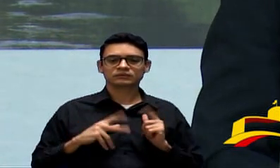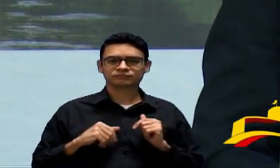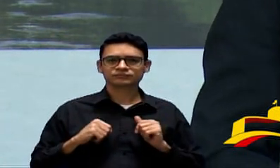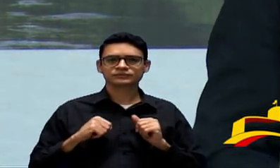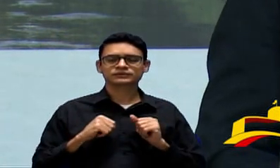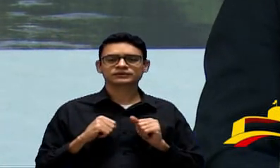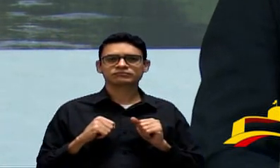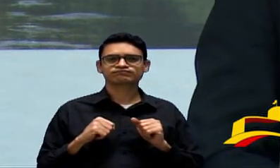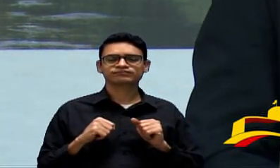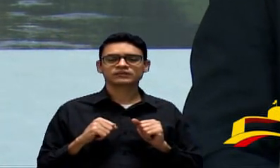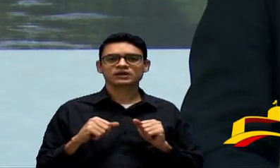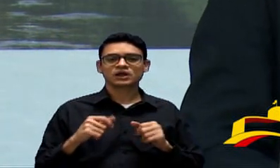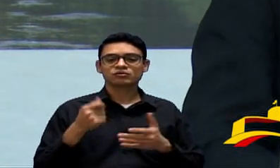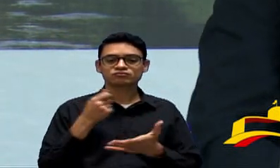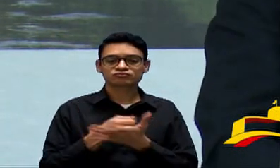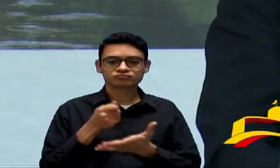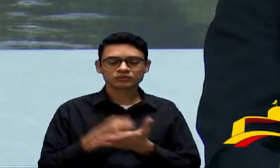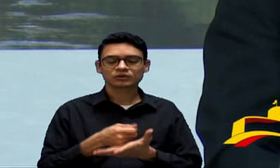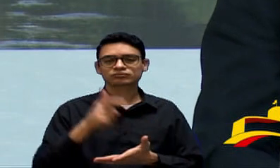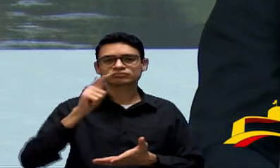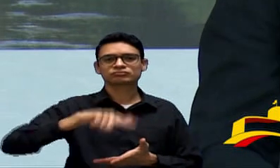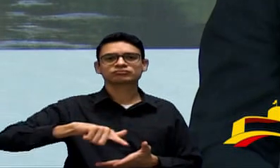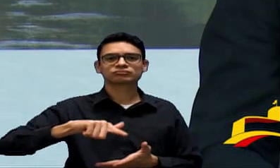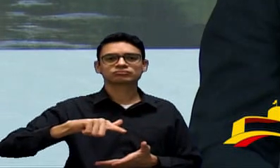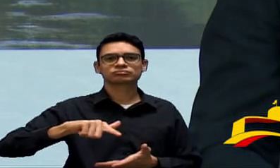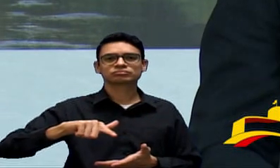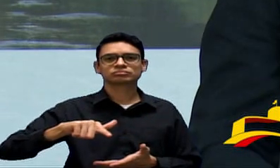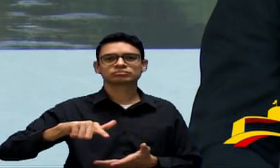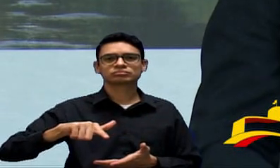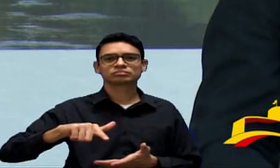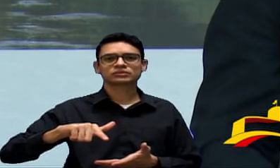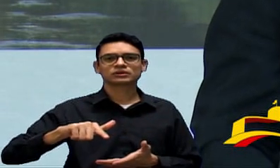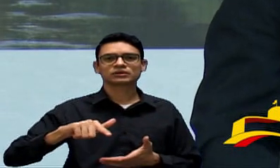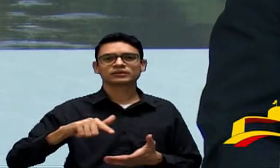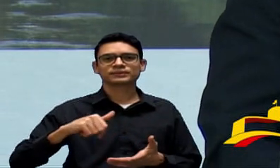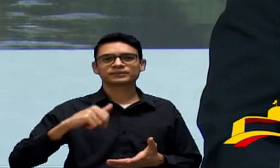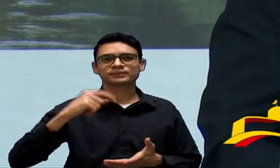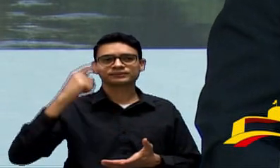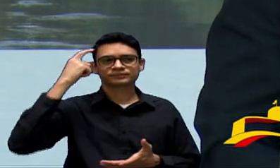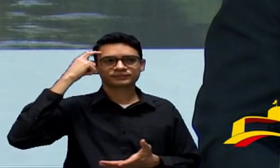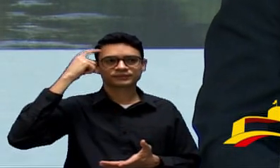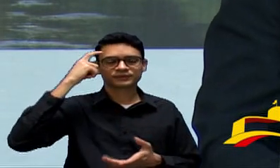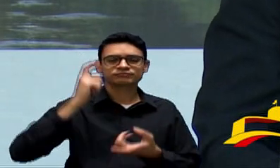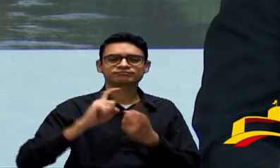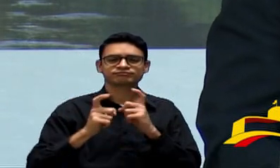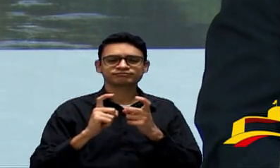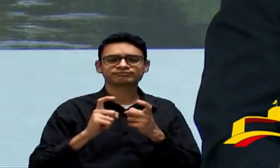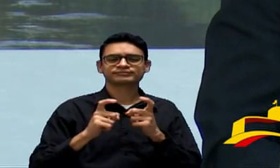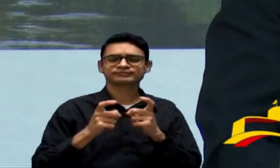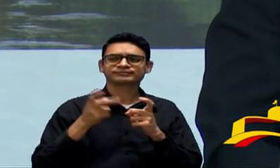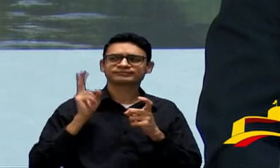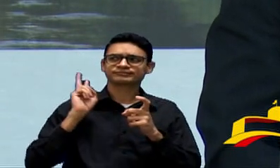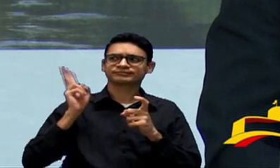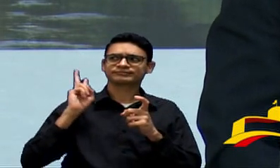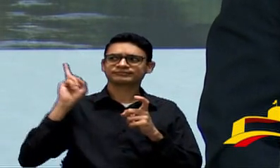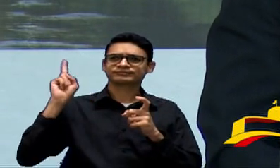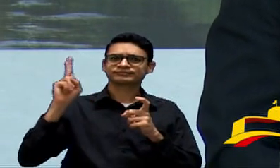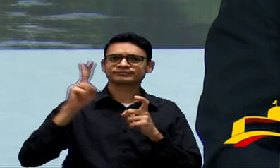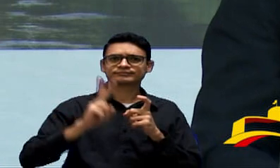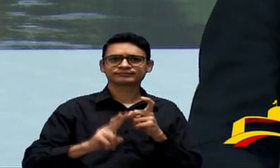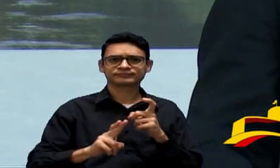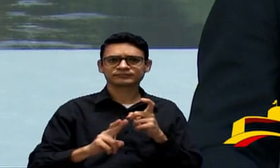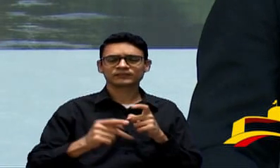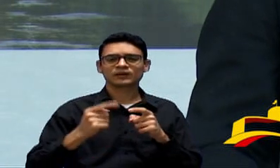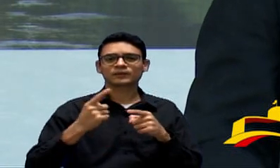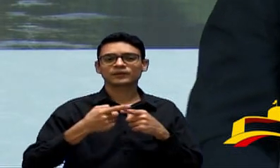queria cobrar mais uma vez... a turma vai achar até que é a mesma sessão, porque eu estou com o